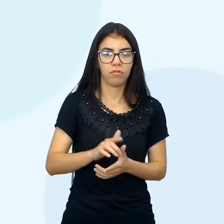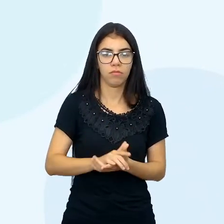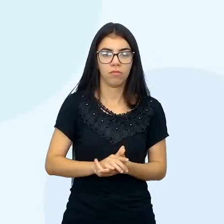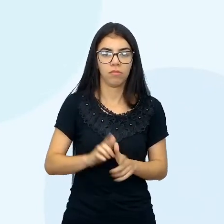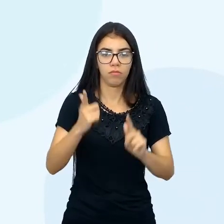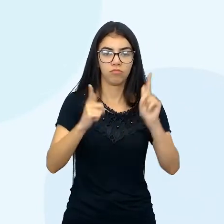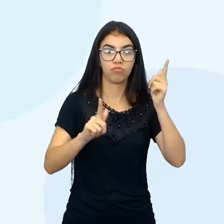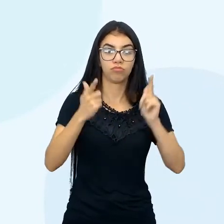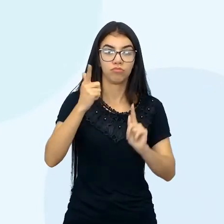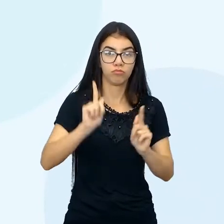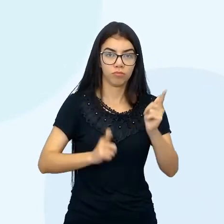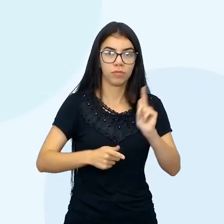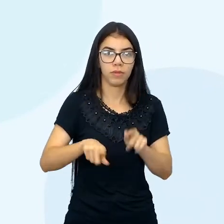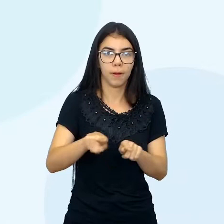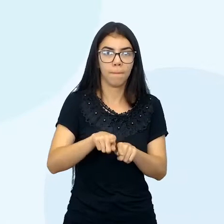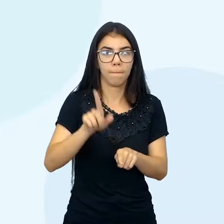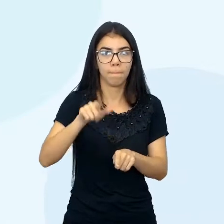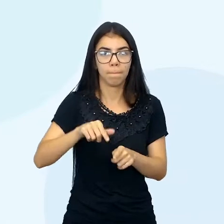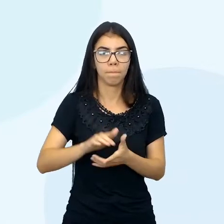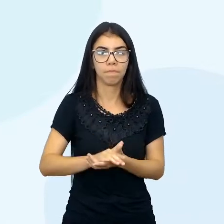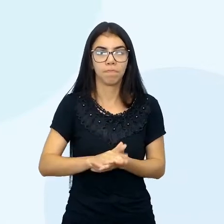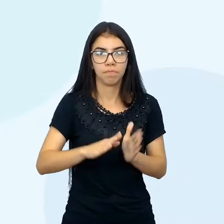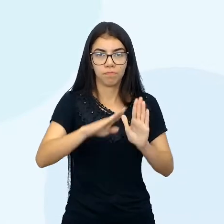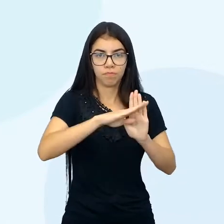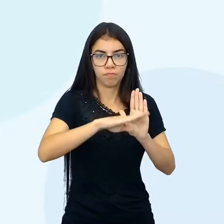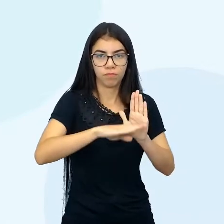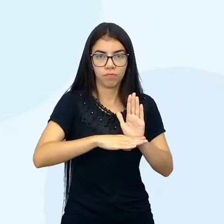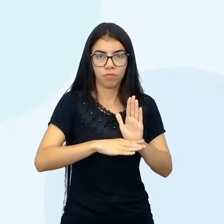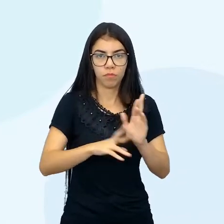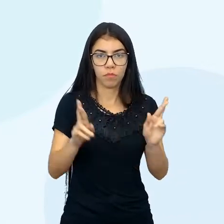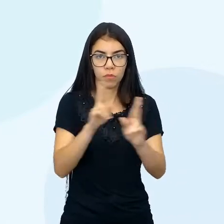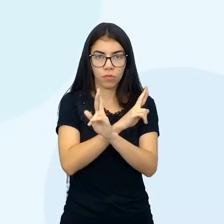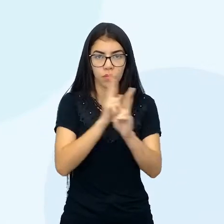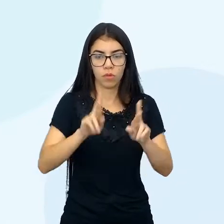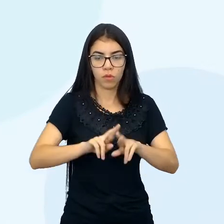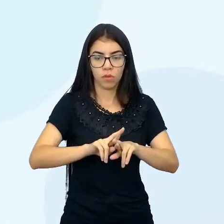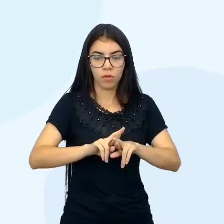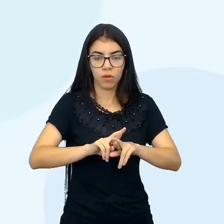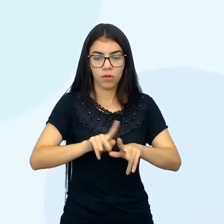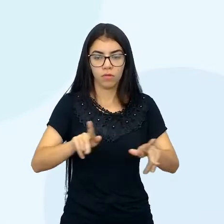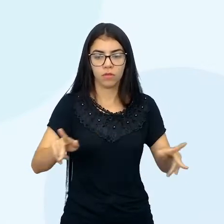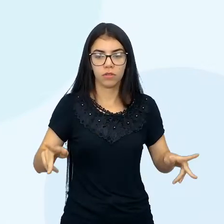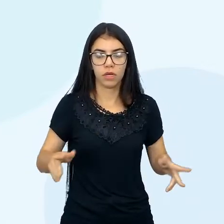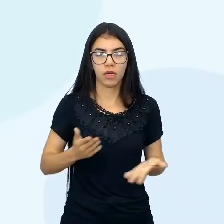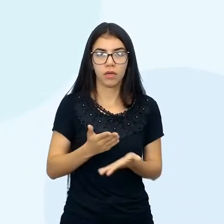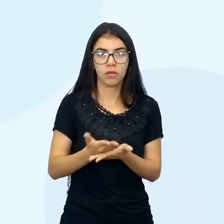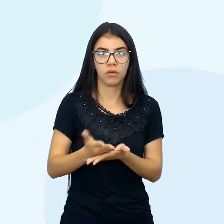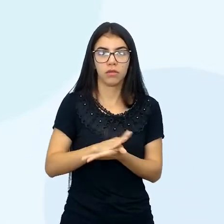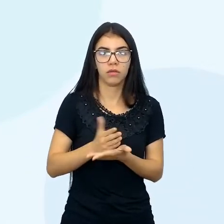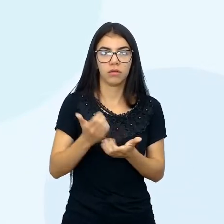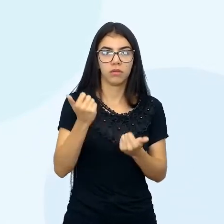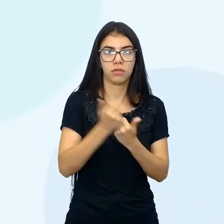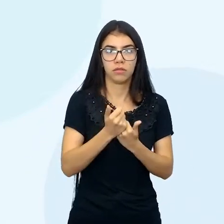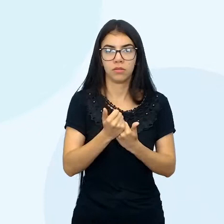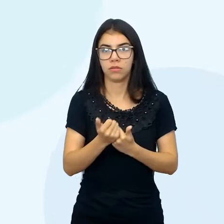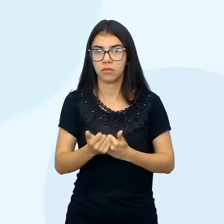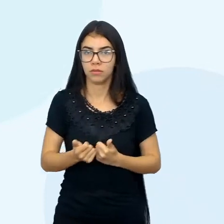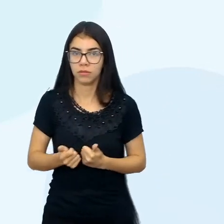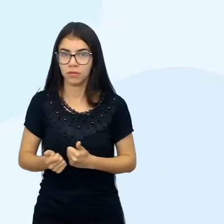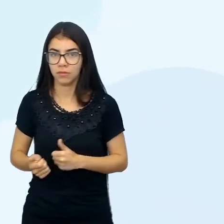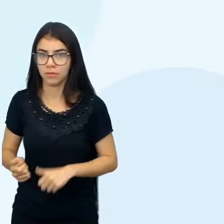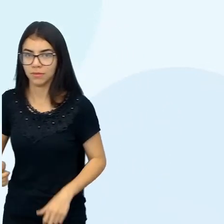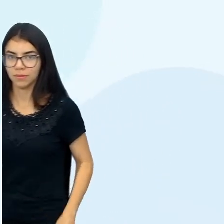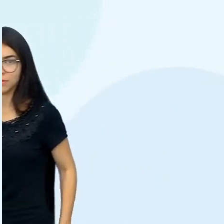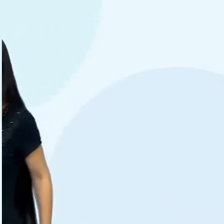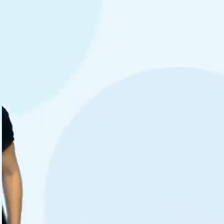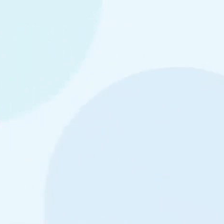mostrar algo maior, o motivo, para mostrar uma outra relação. E vou criando relação entre os cortes e vou construindo uma história. Posso fazer